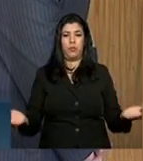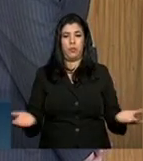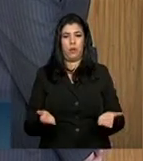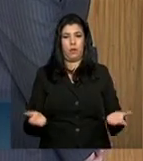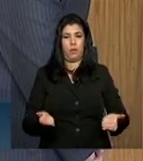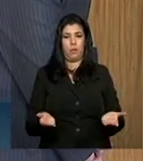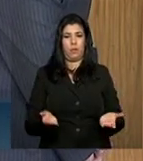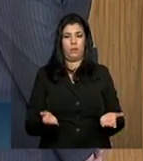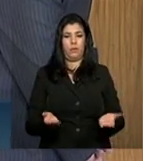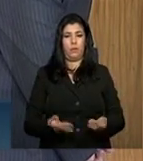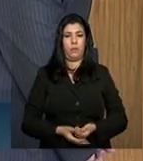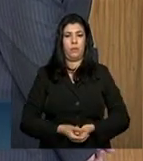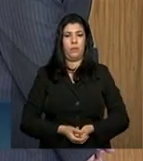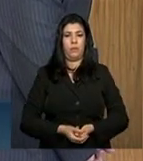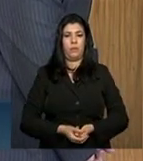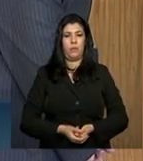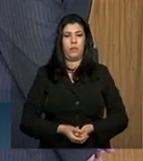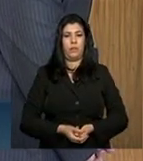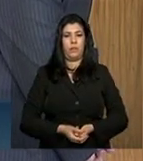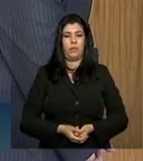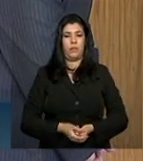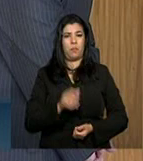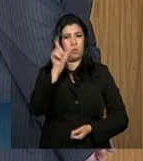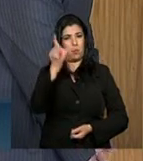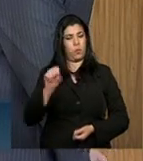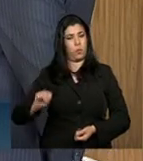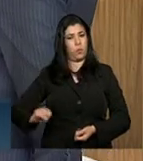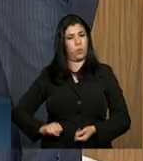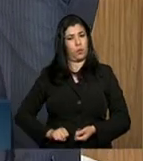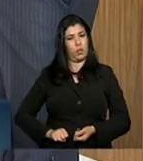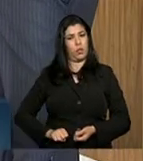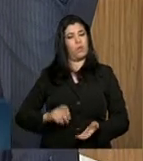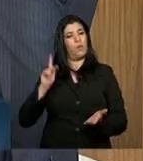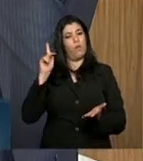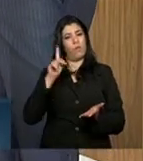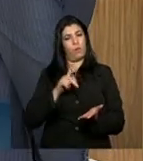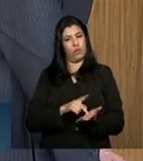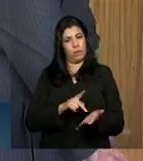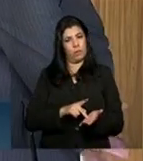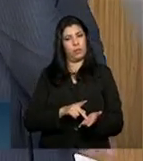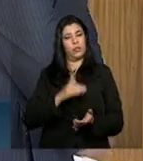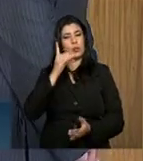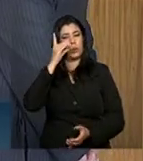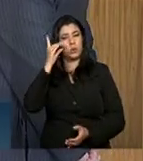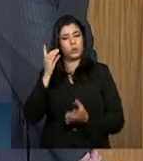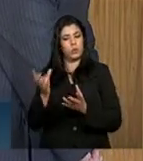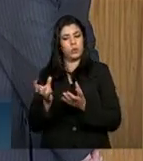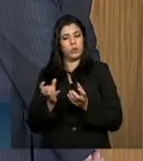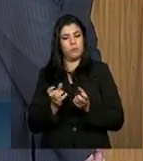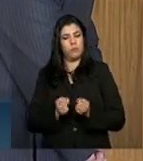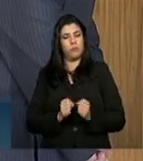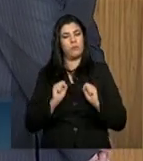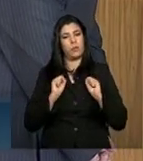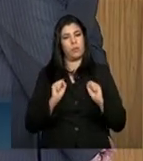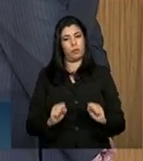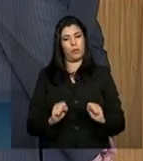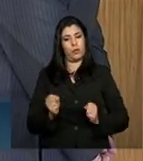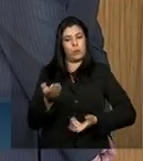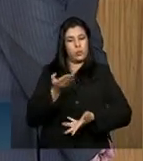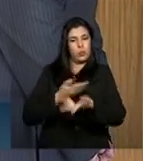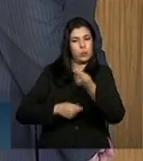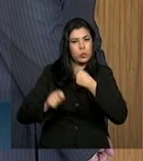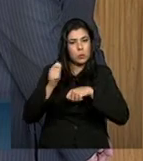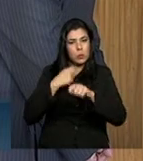ato, ele é considerado reconhecido oficialmente pela presidenta para que possa